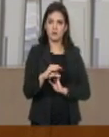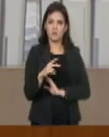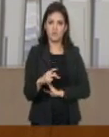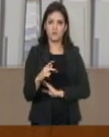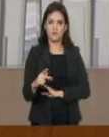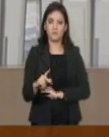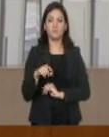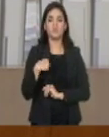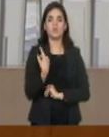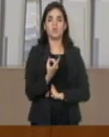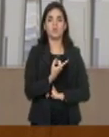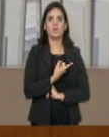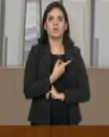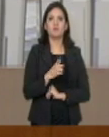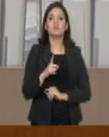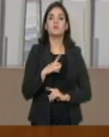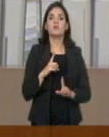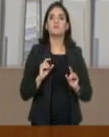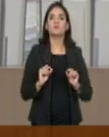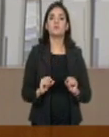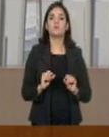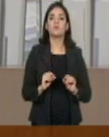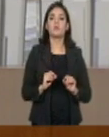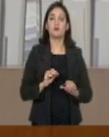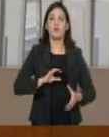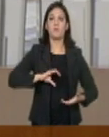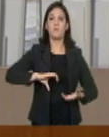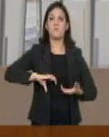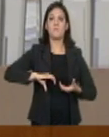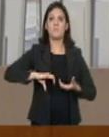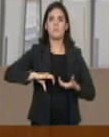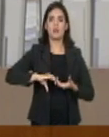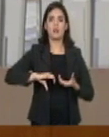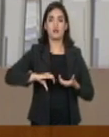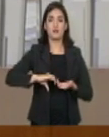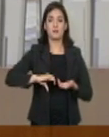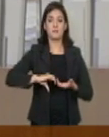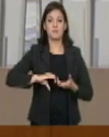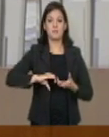nós temos que o parlamento pediu,